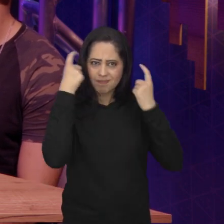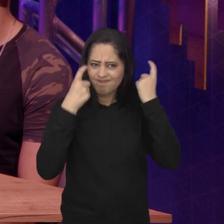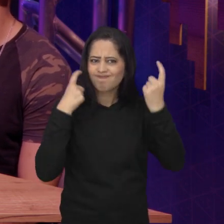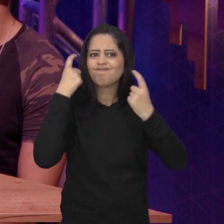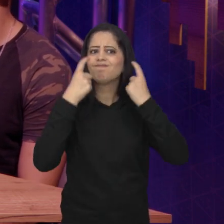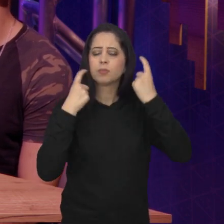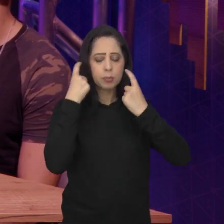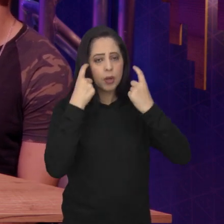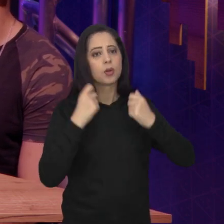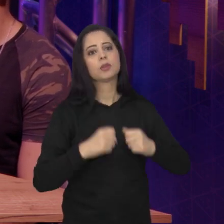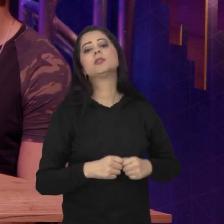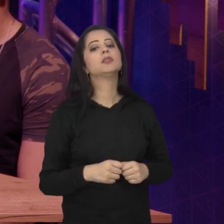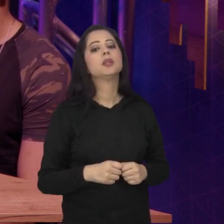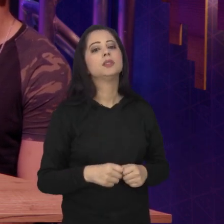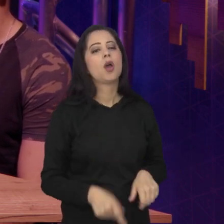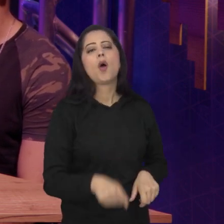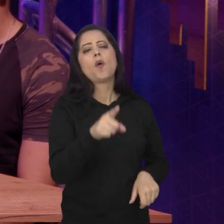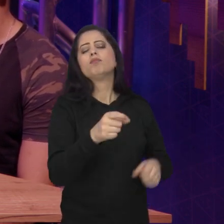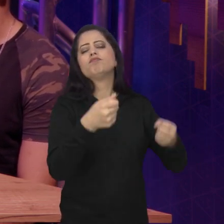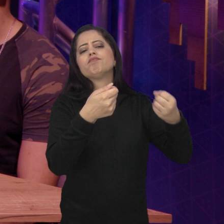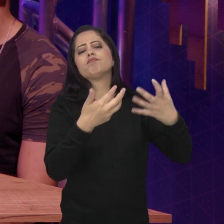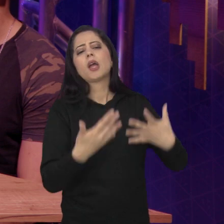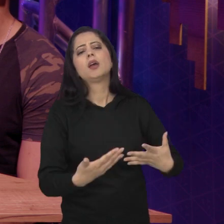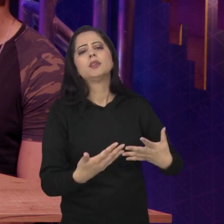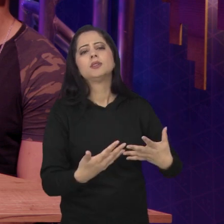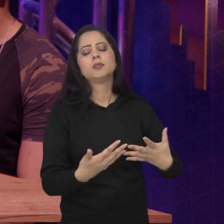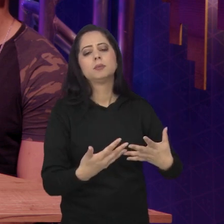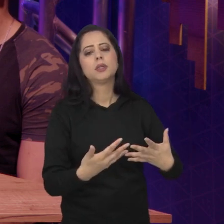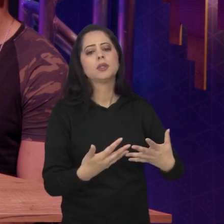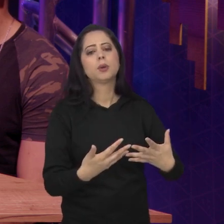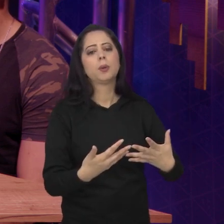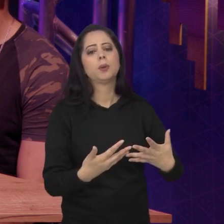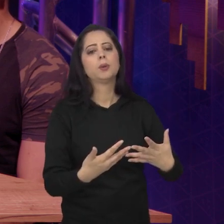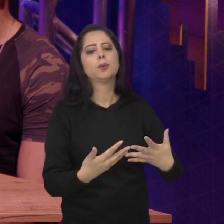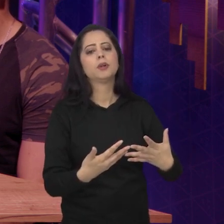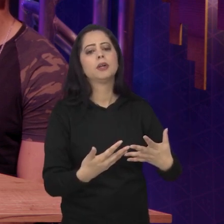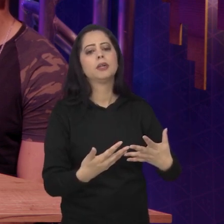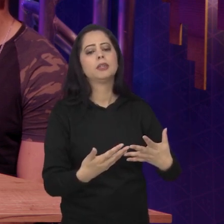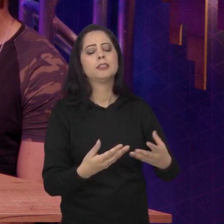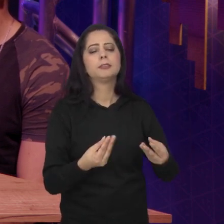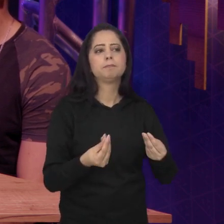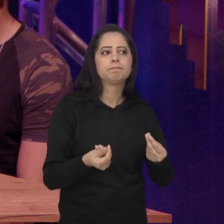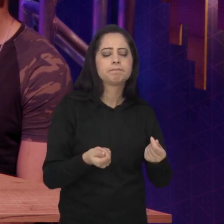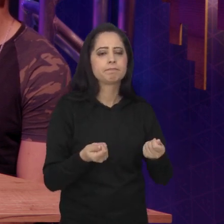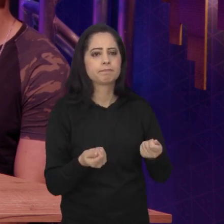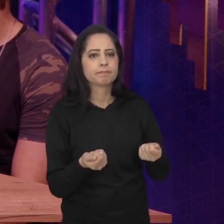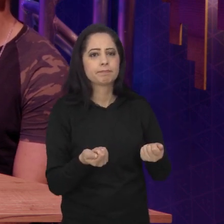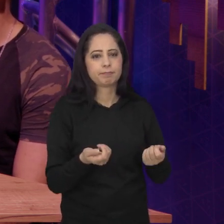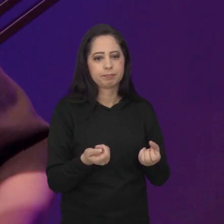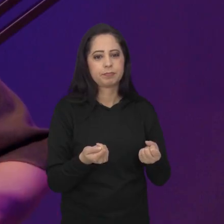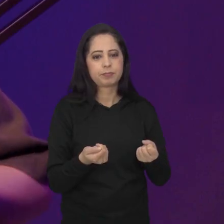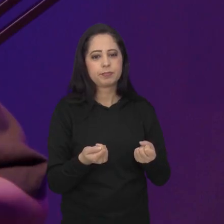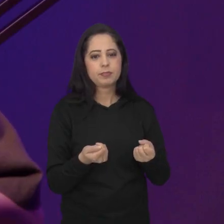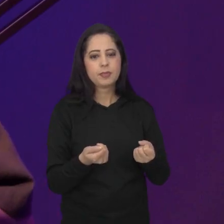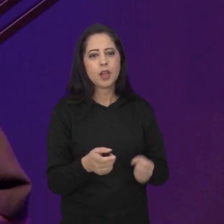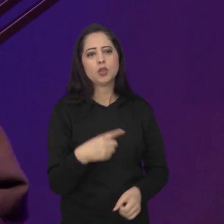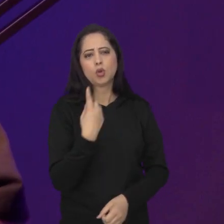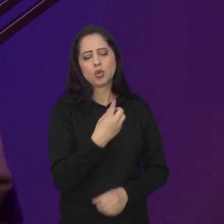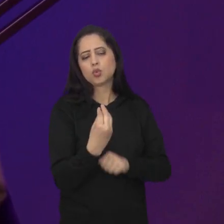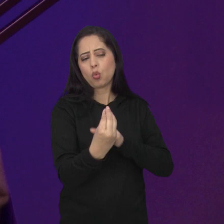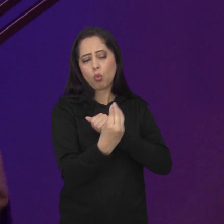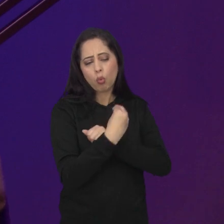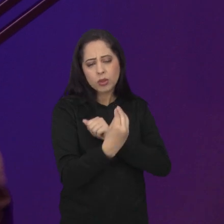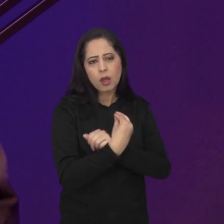um dado preocupante. E você estava falando sobre essa questão, né, da gente